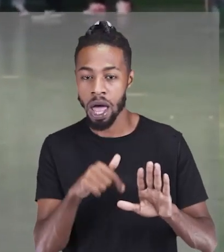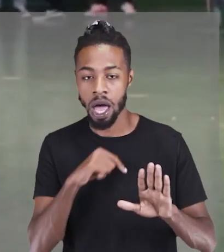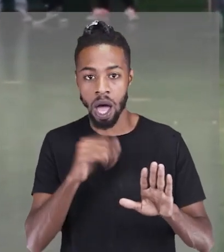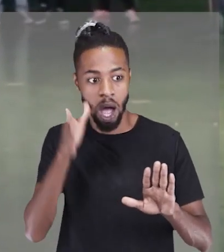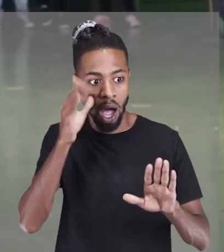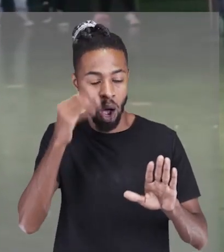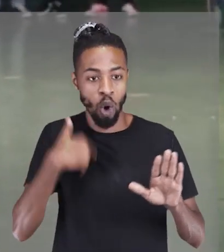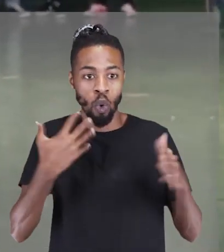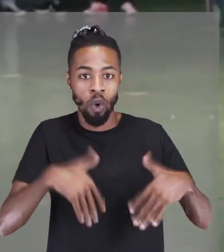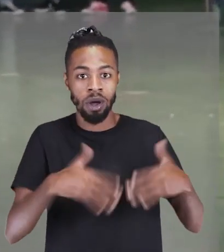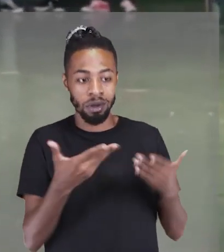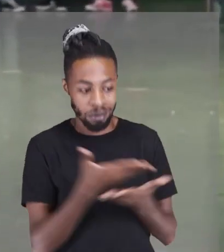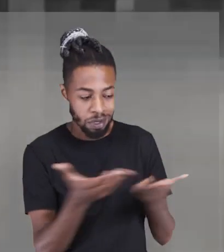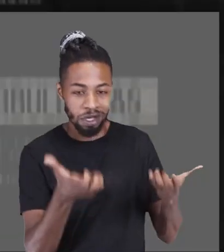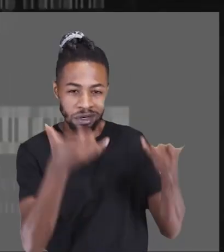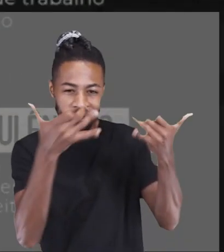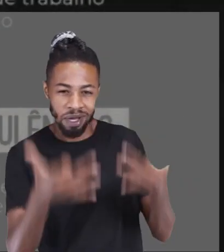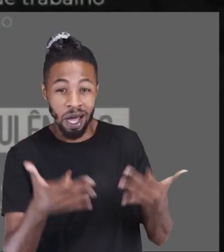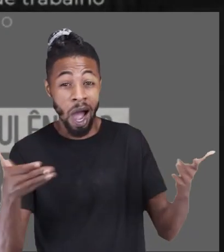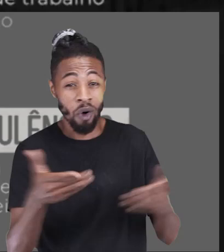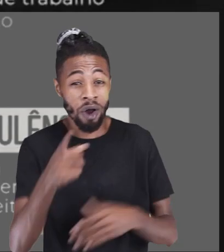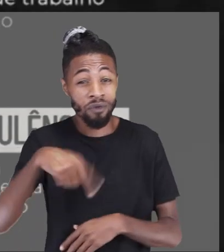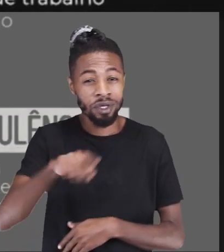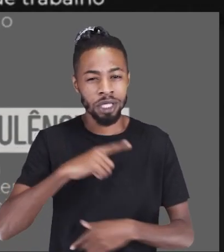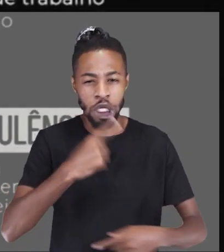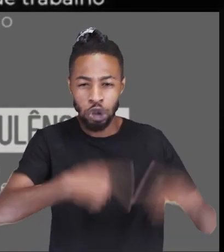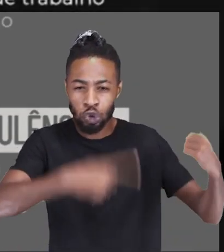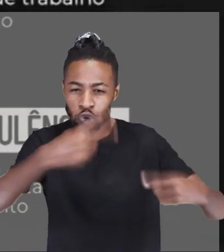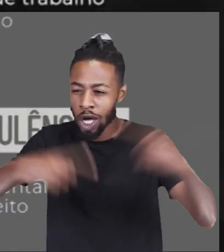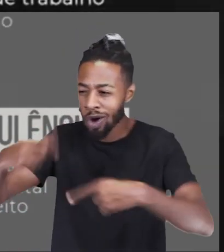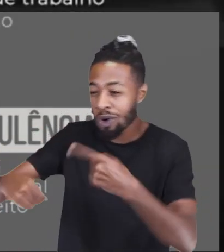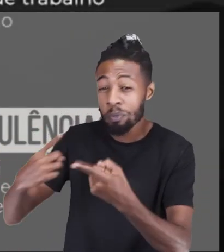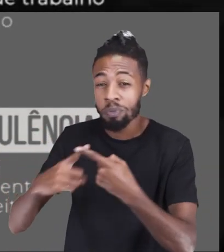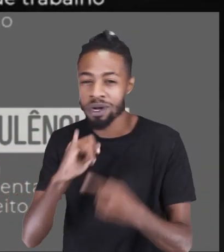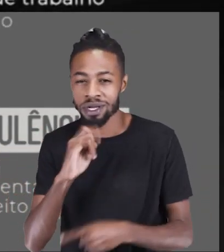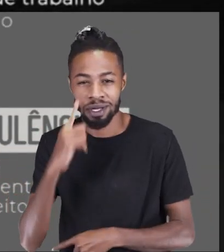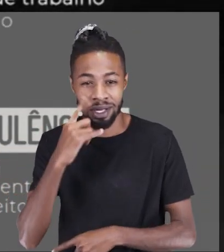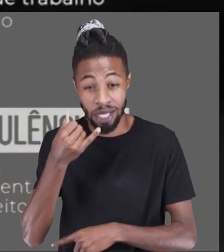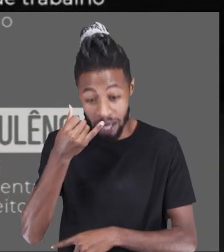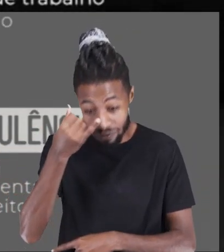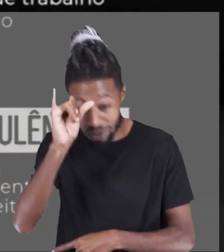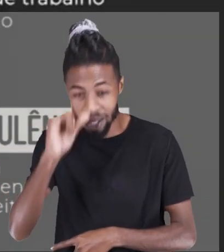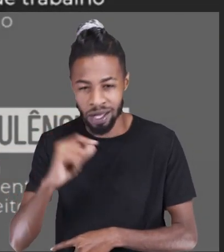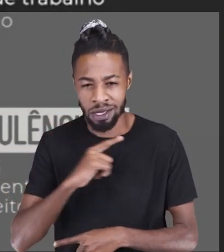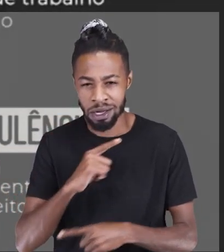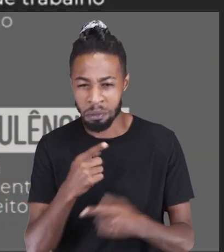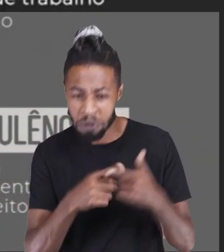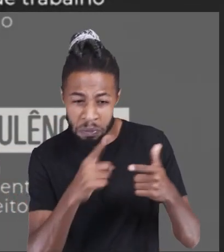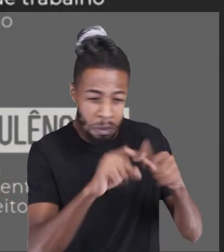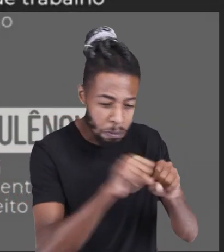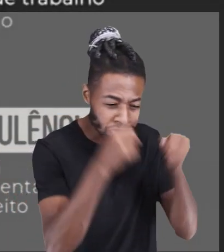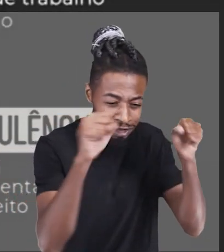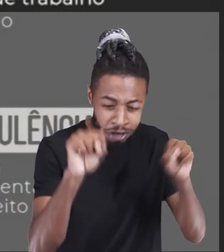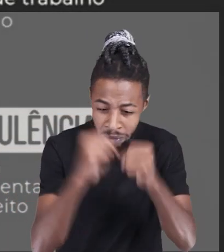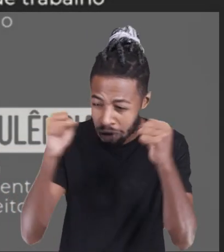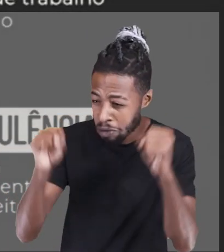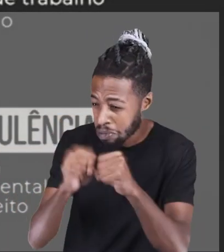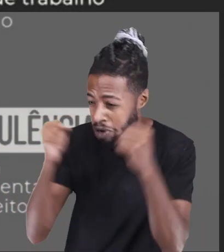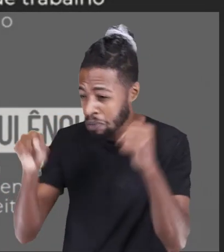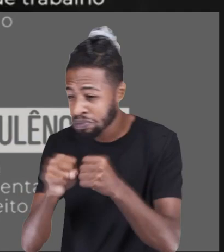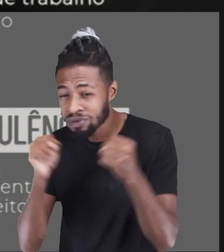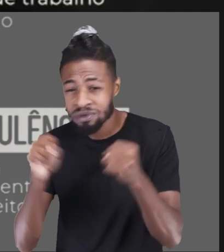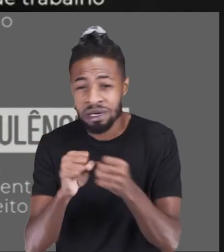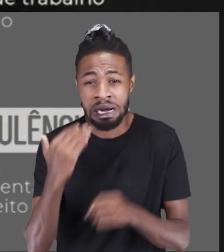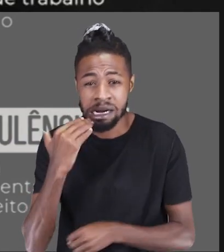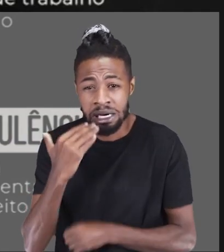é extremamente instigante. O cenário está posto. Cabe agora fazer uma grande discussão para desatar os nós que fazem